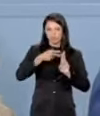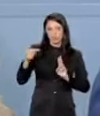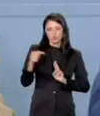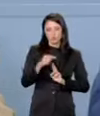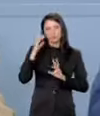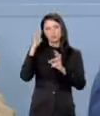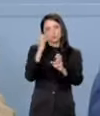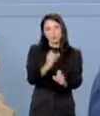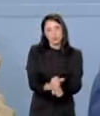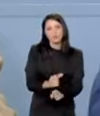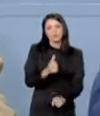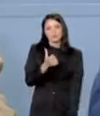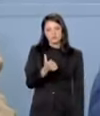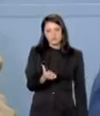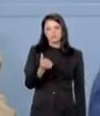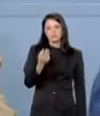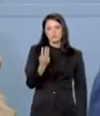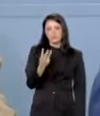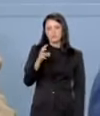um total de